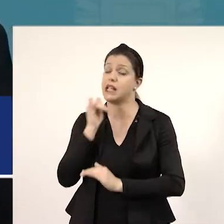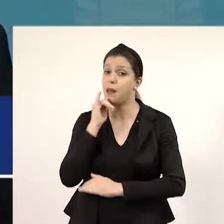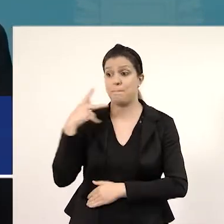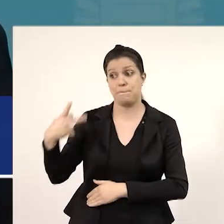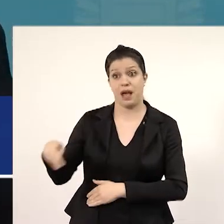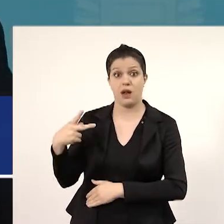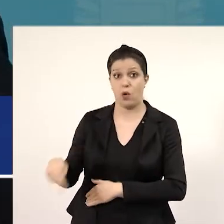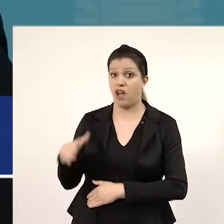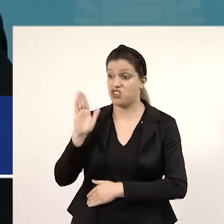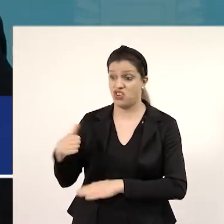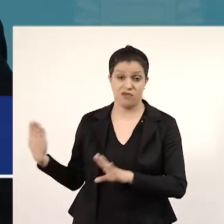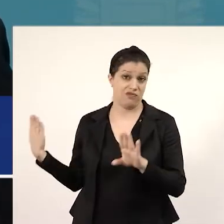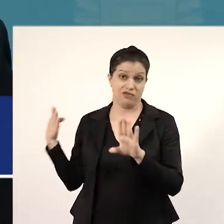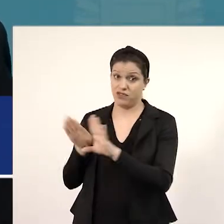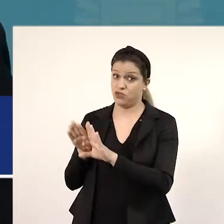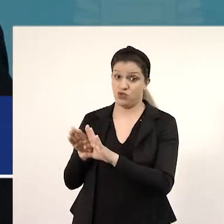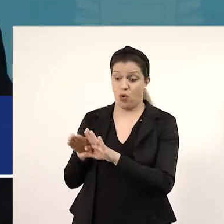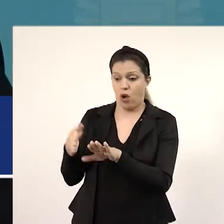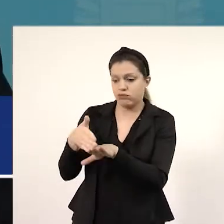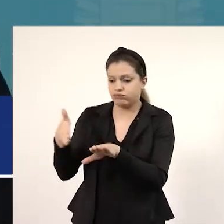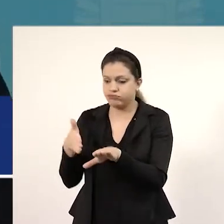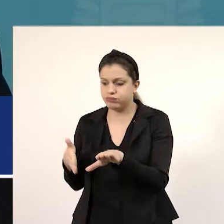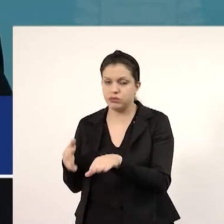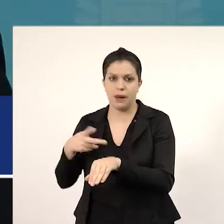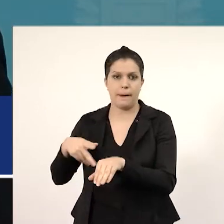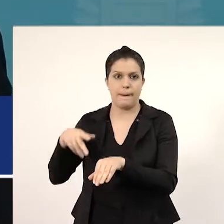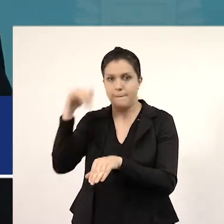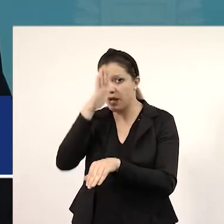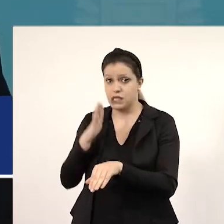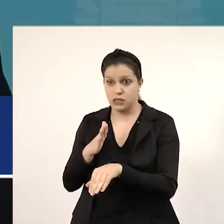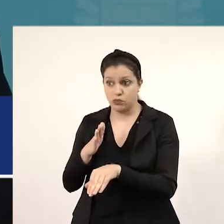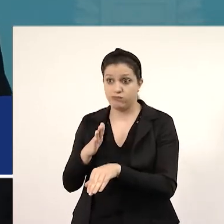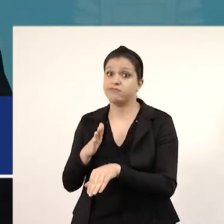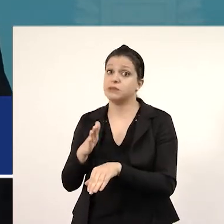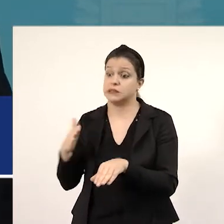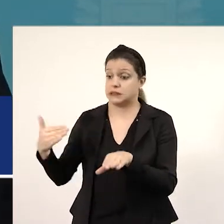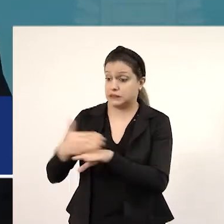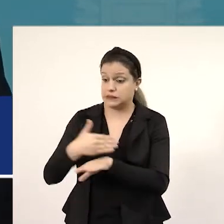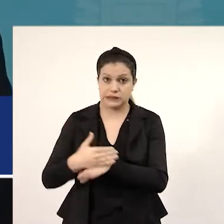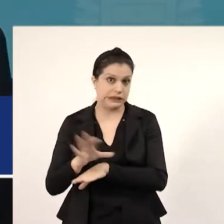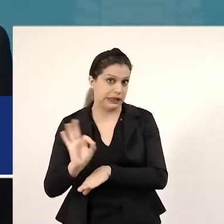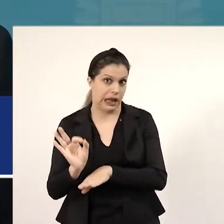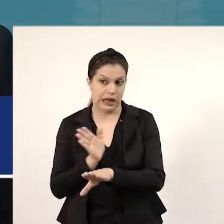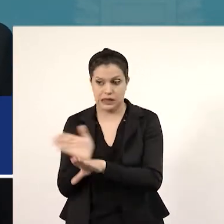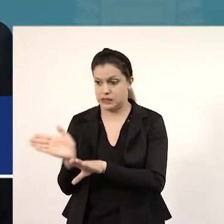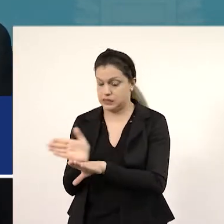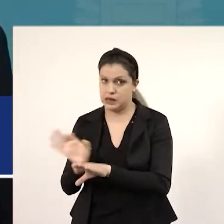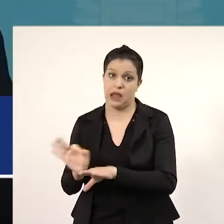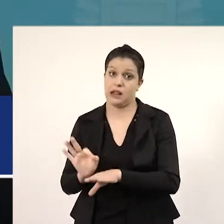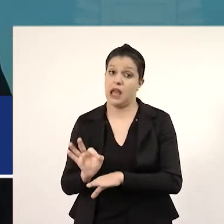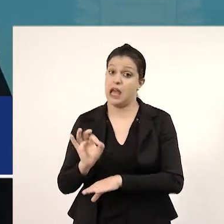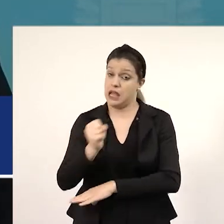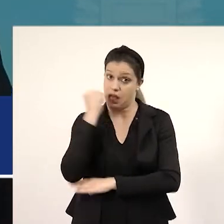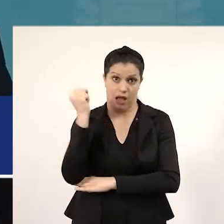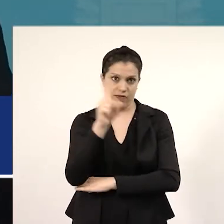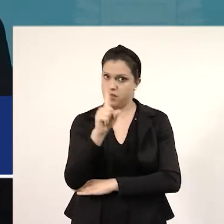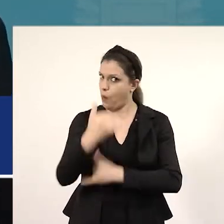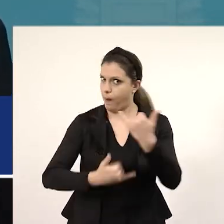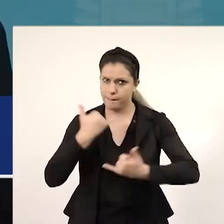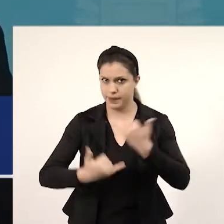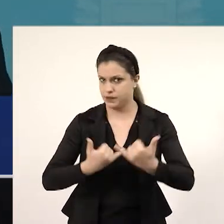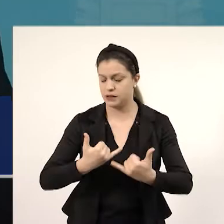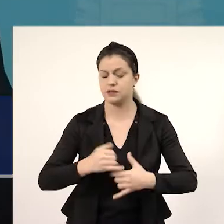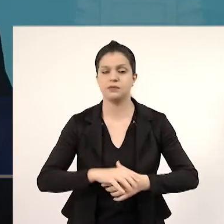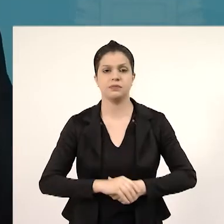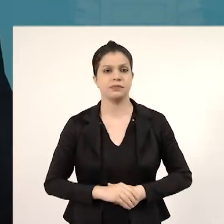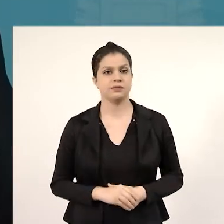lugares do mundo. Nós podemos citar inclusive vizinhos nossos, o caso do Paraguai, que até fechou fronteira com o Brasil.